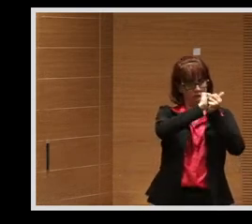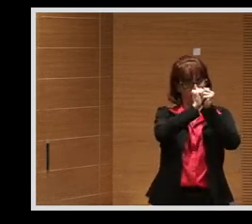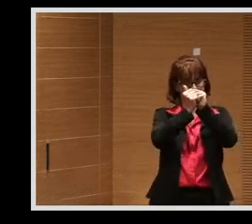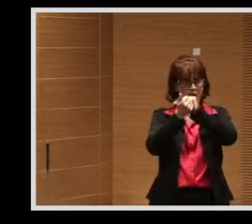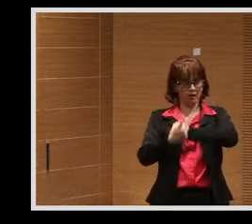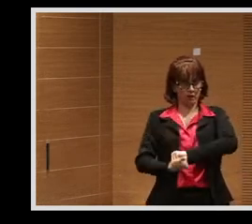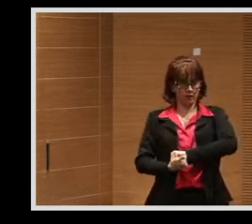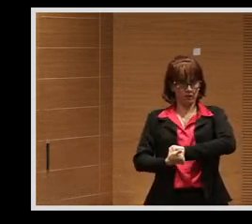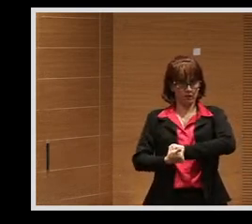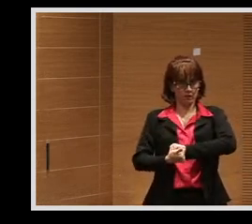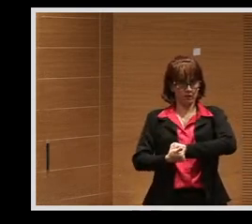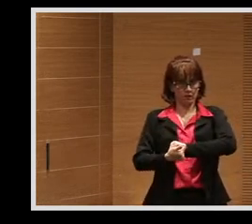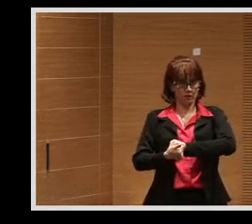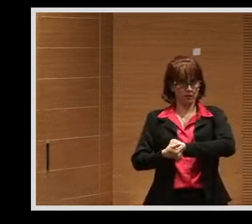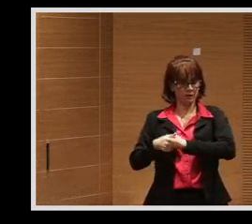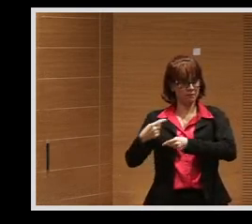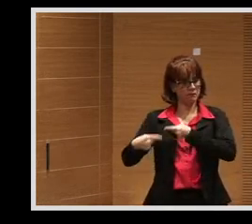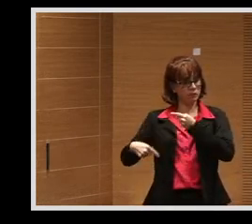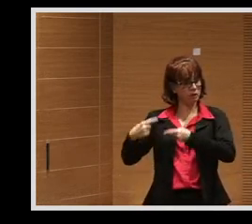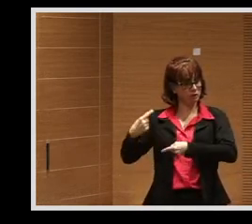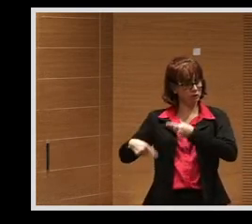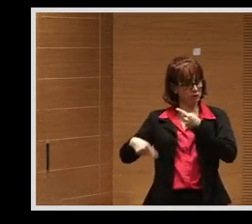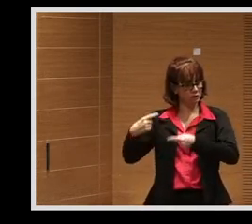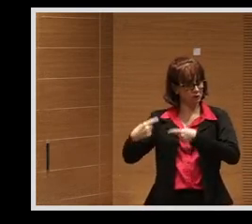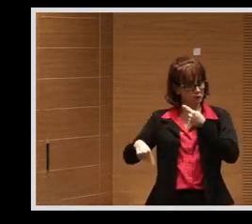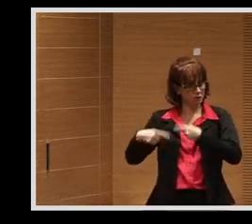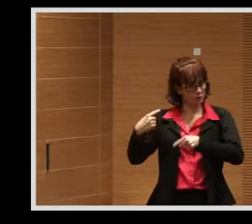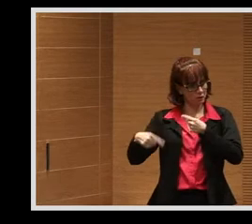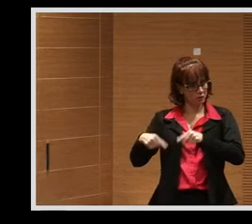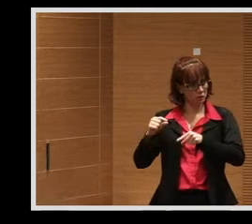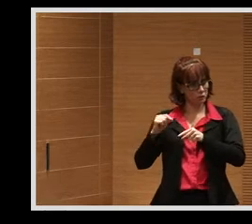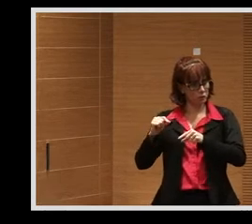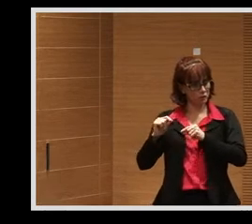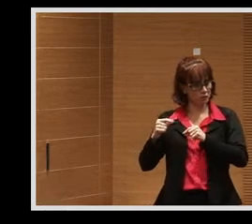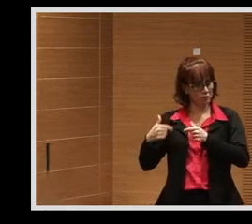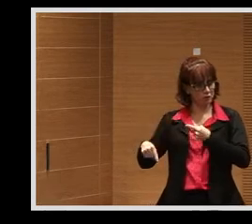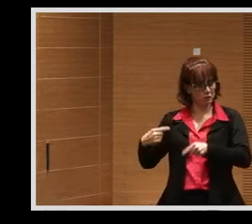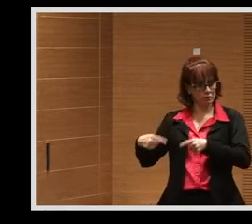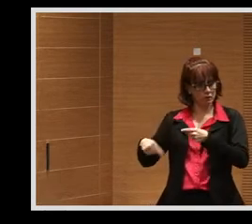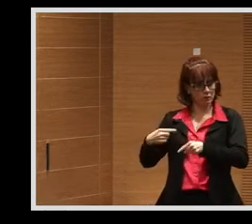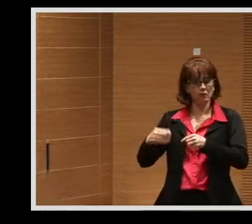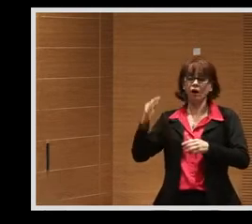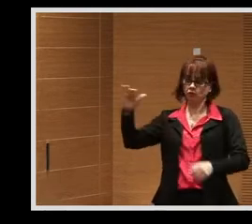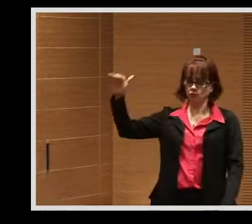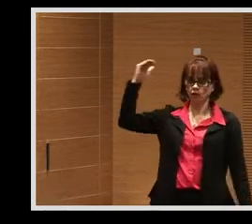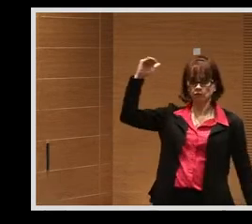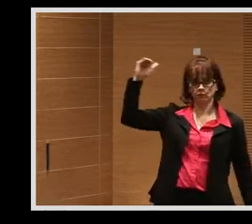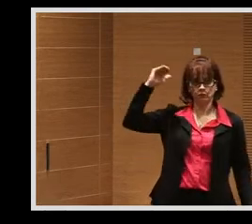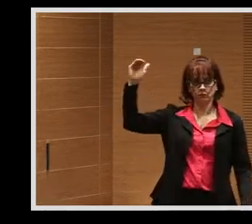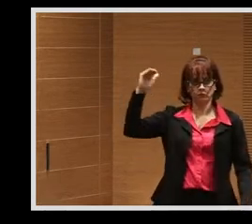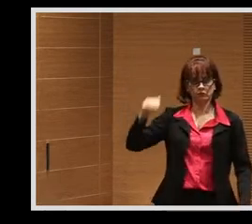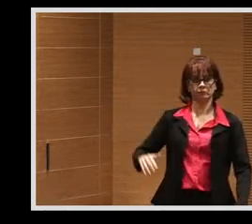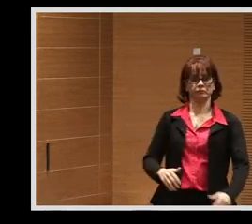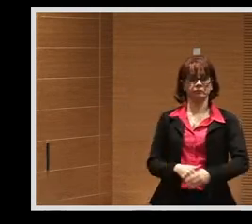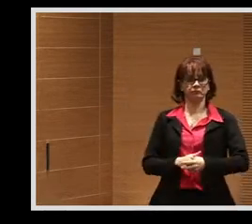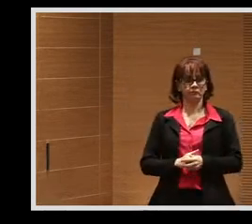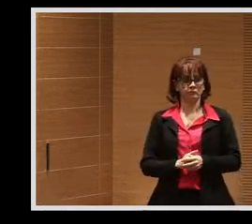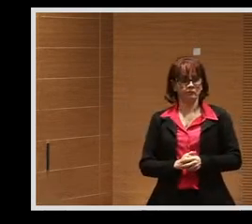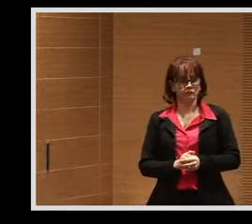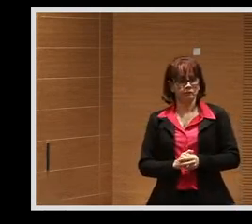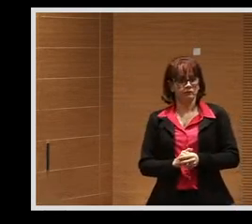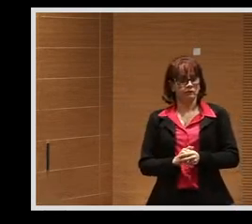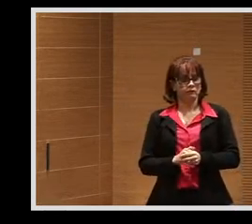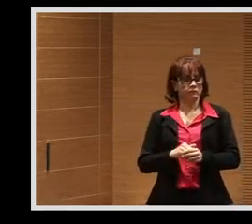adulto. Né? A saúde mental da infância e adolescência só foi cair a ficha em 2001. Ih, rapaz, olha lá as crianças lá, né? Em termos